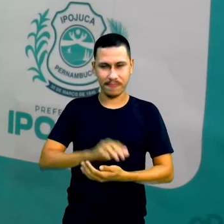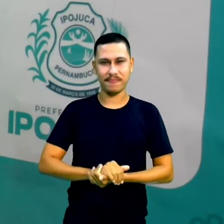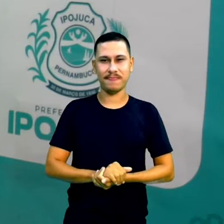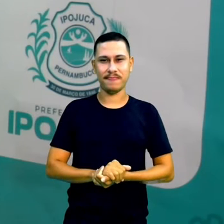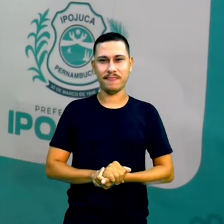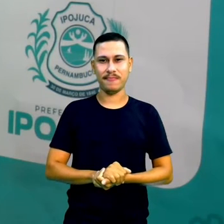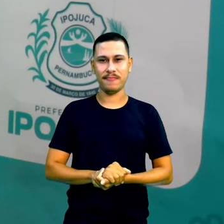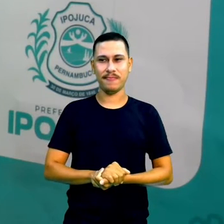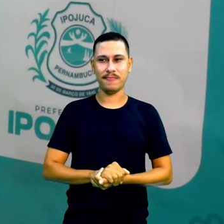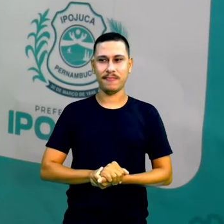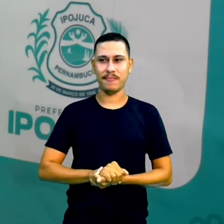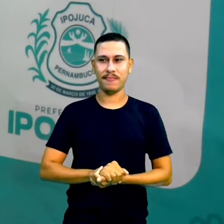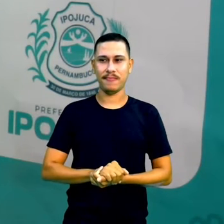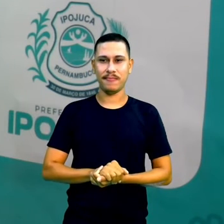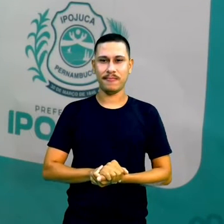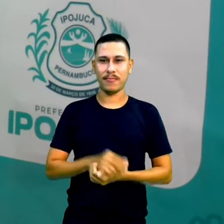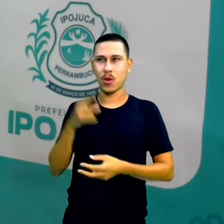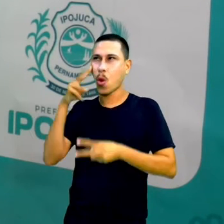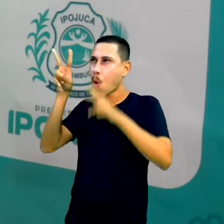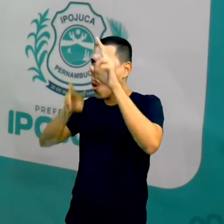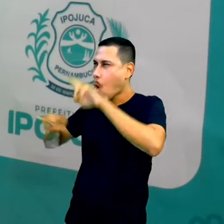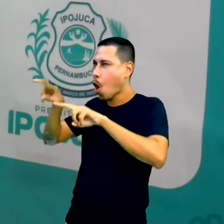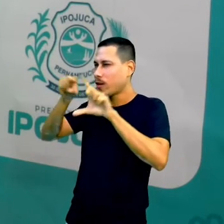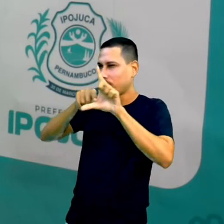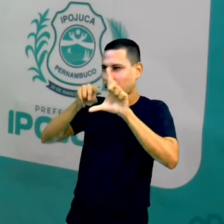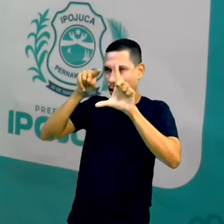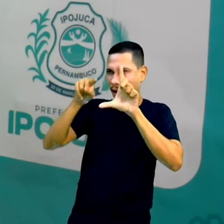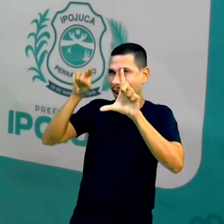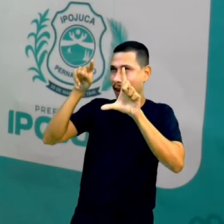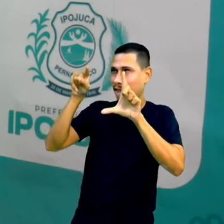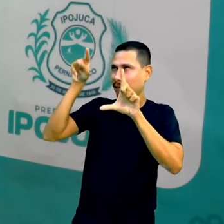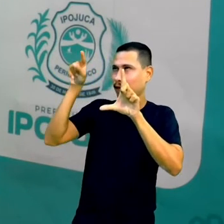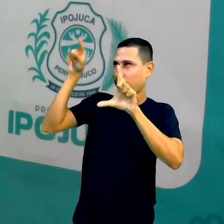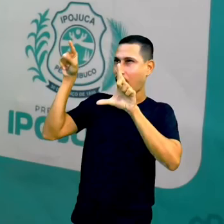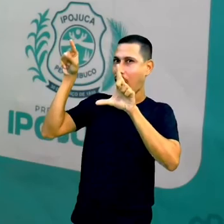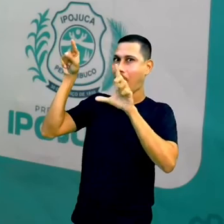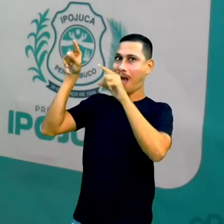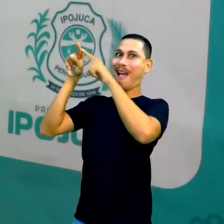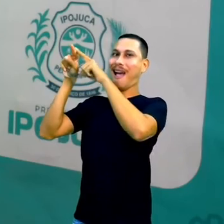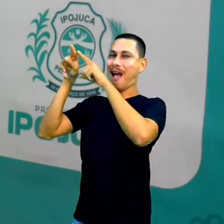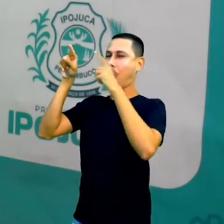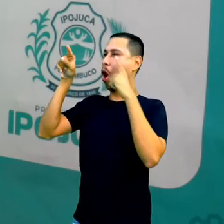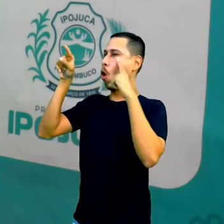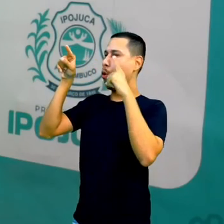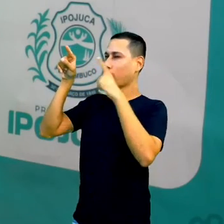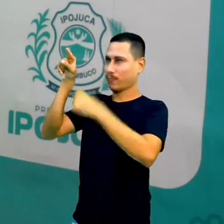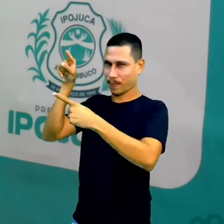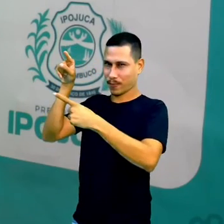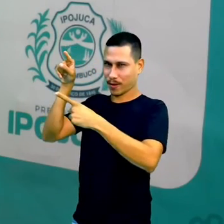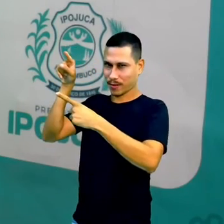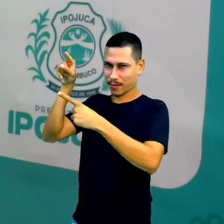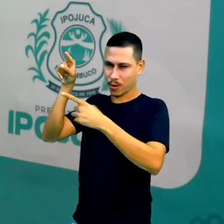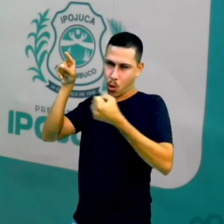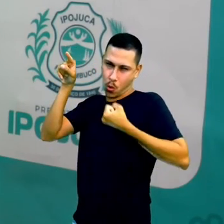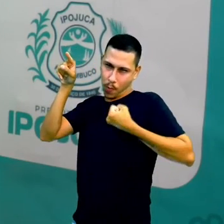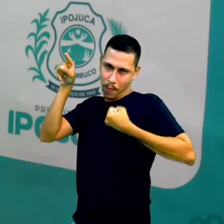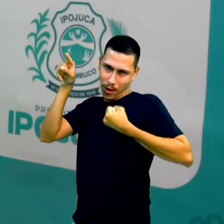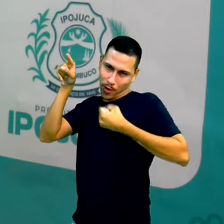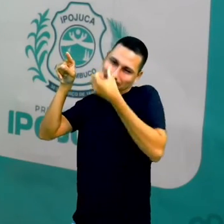E ó, preste atenção aqui no gráfico. E vem assim, ó. Descobriu que é o